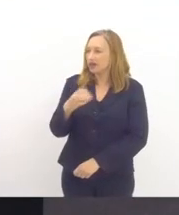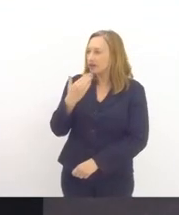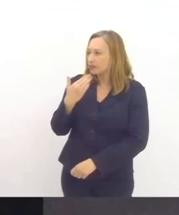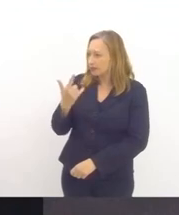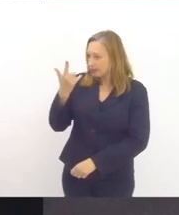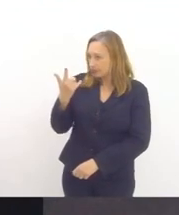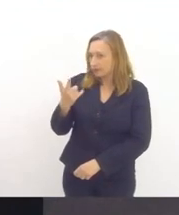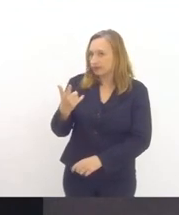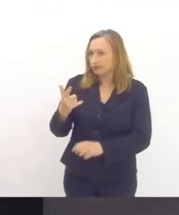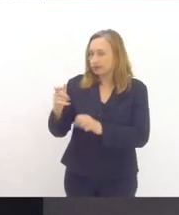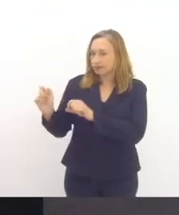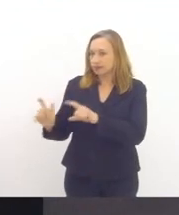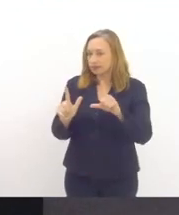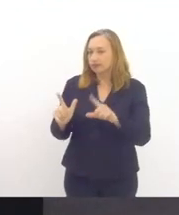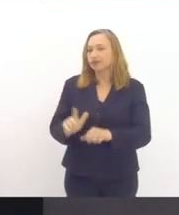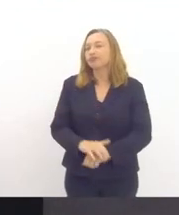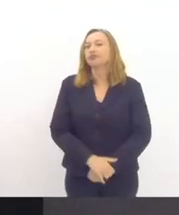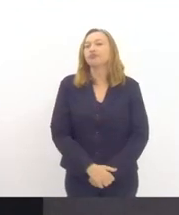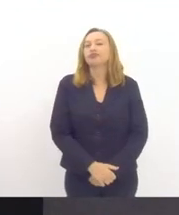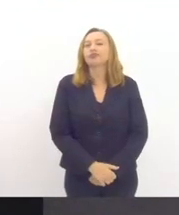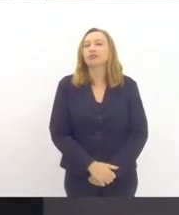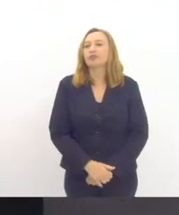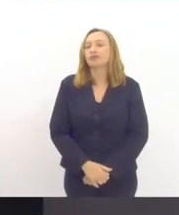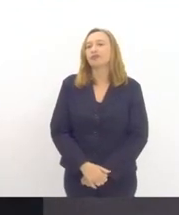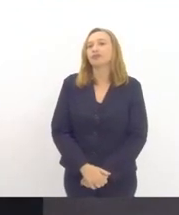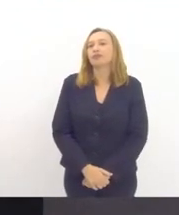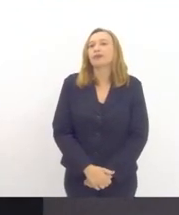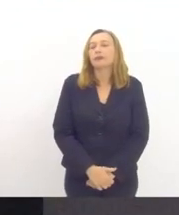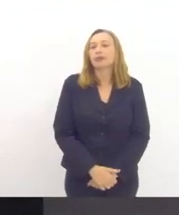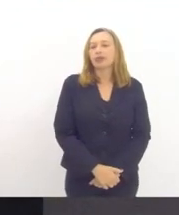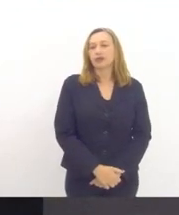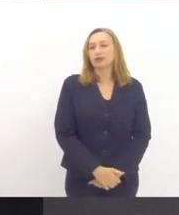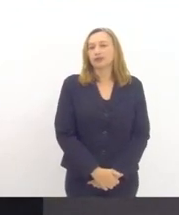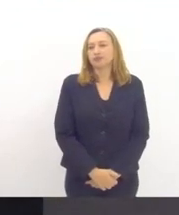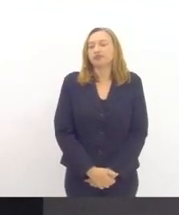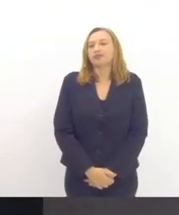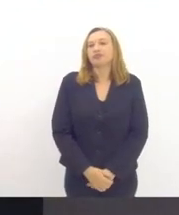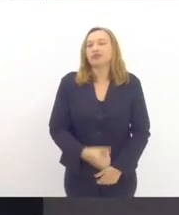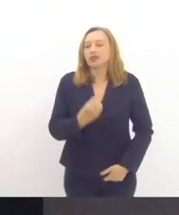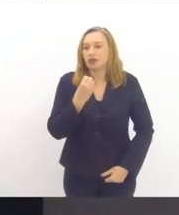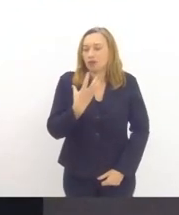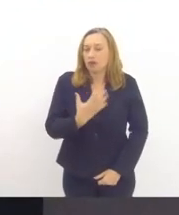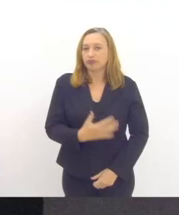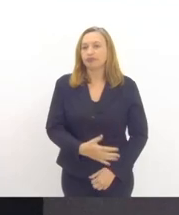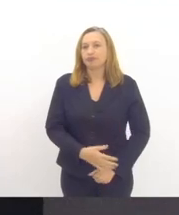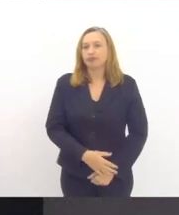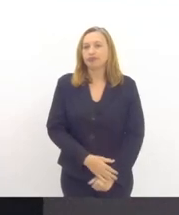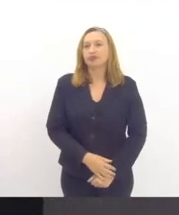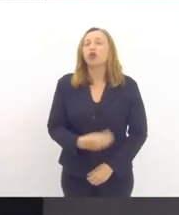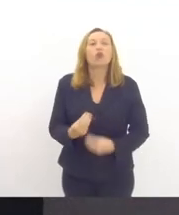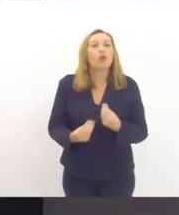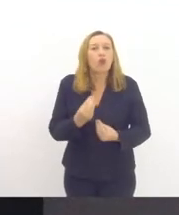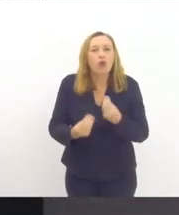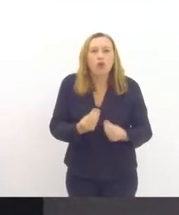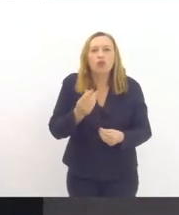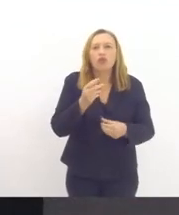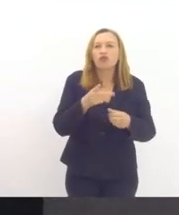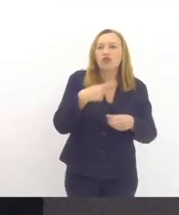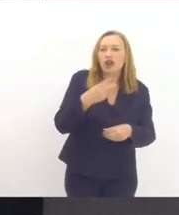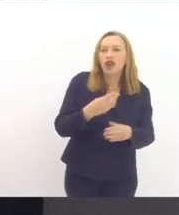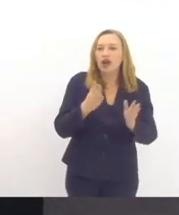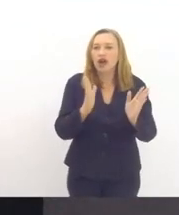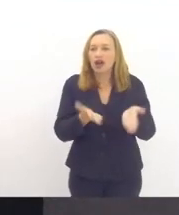mudar o slide, por favor. Bom, como que eu vou falar agora?